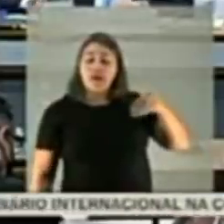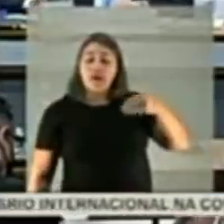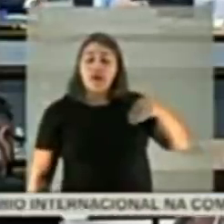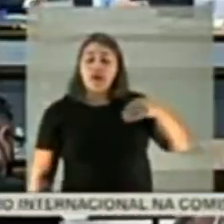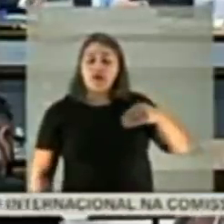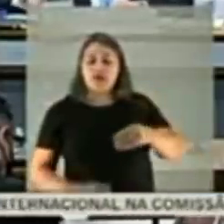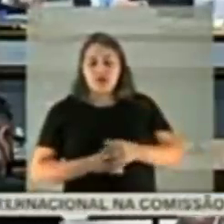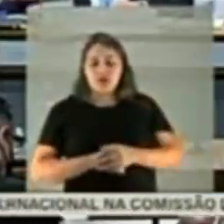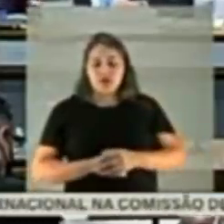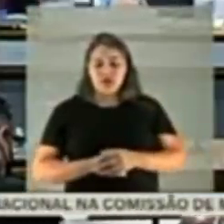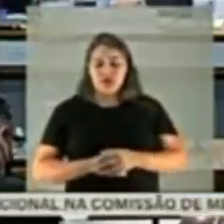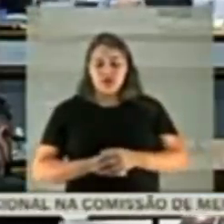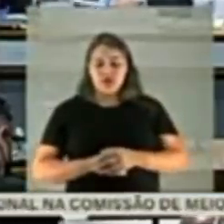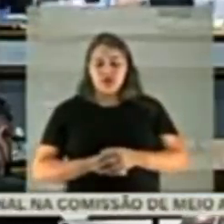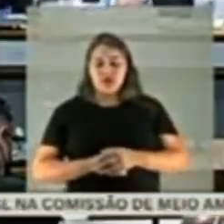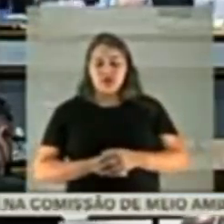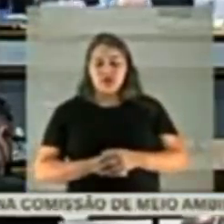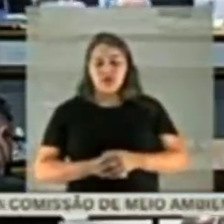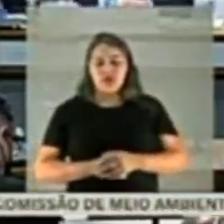Não,